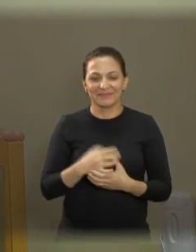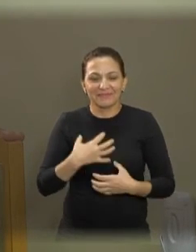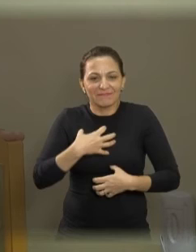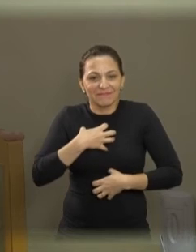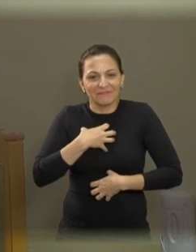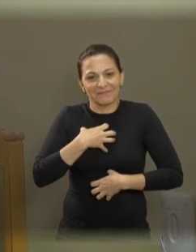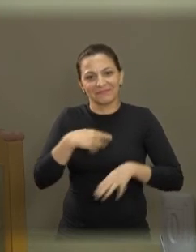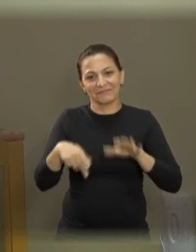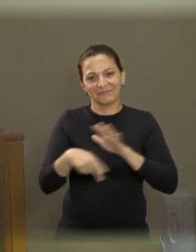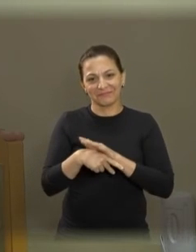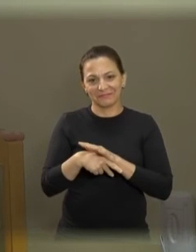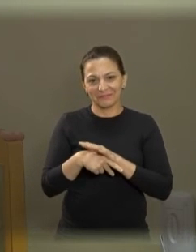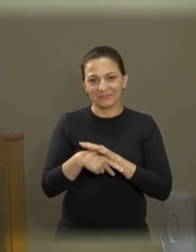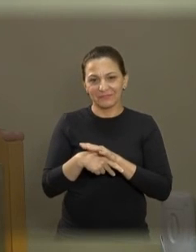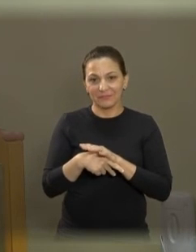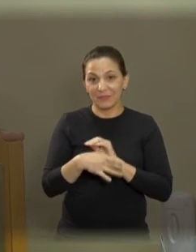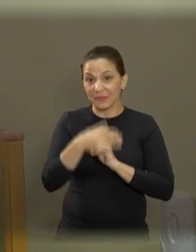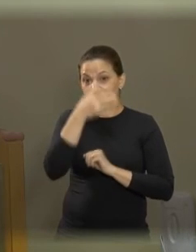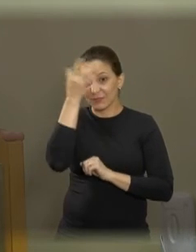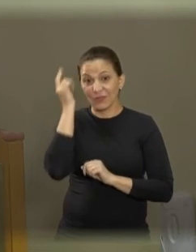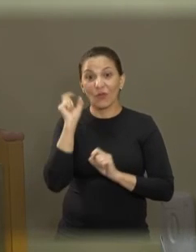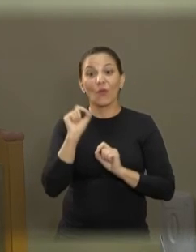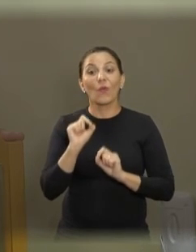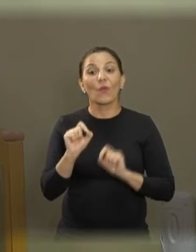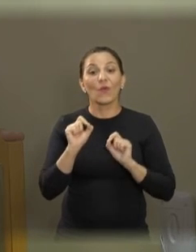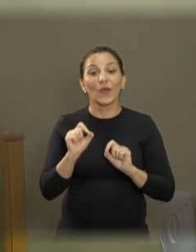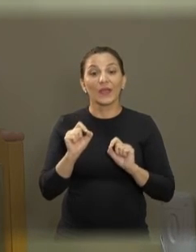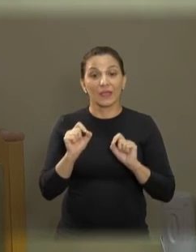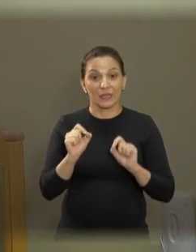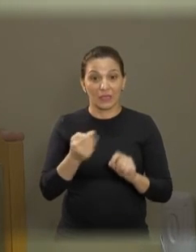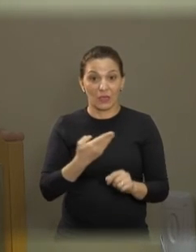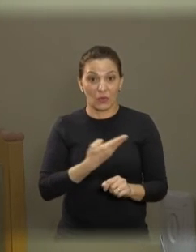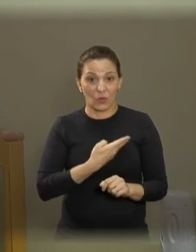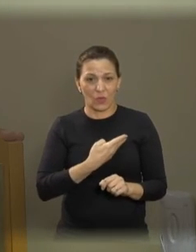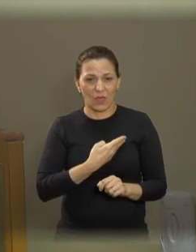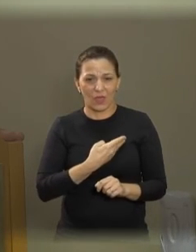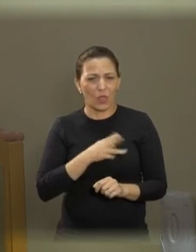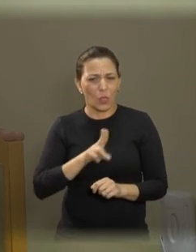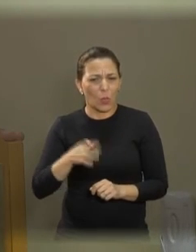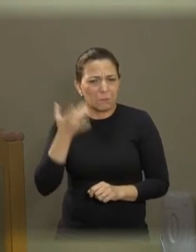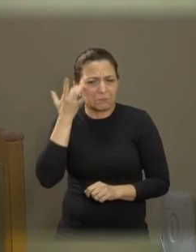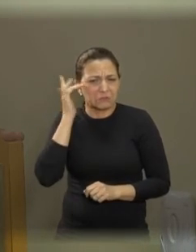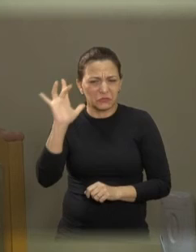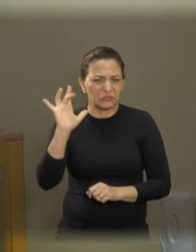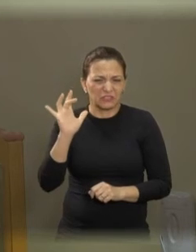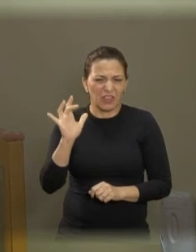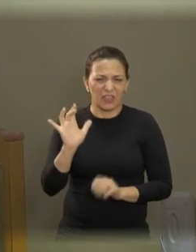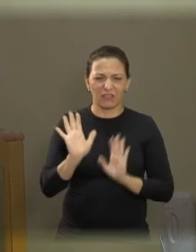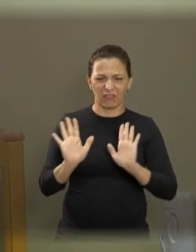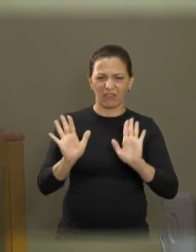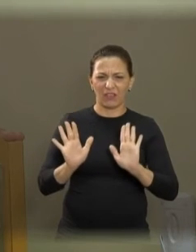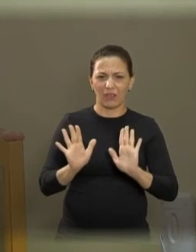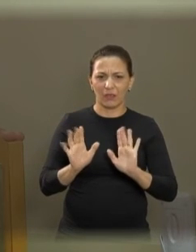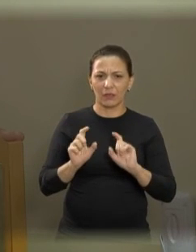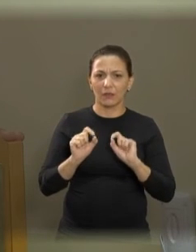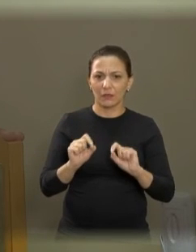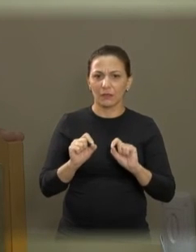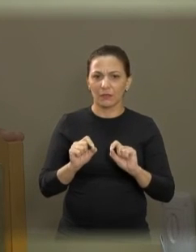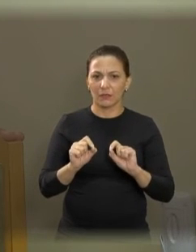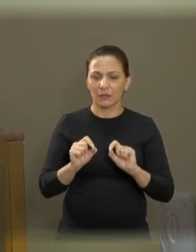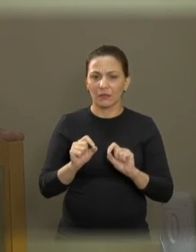E quem fez isso foi uma colega, possivelmente, eu não sei o nome, não quero saber, né, que